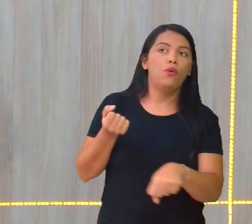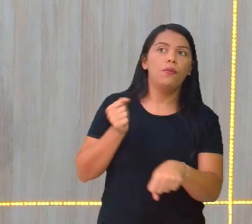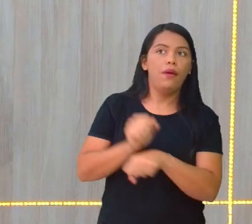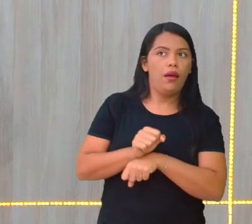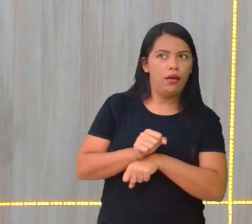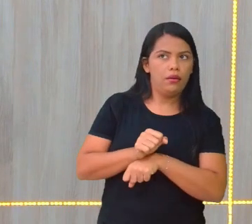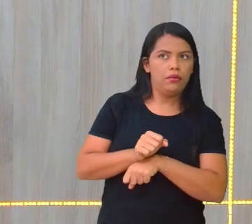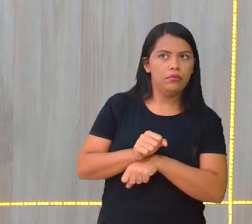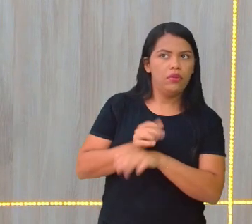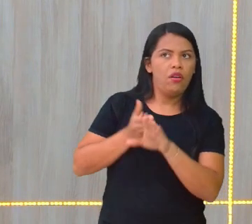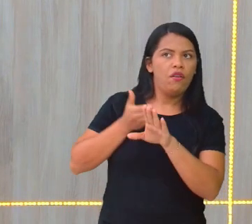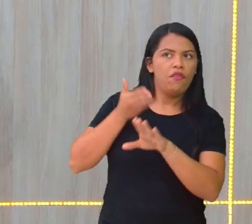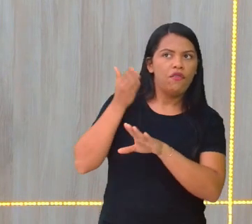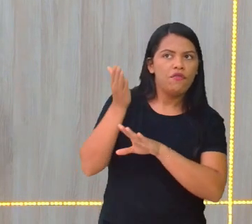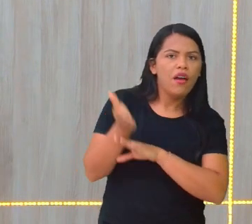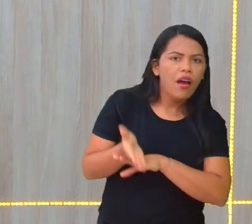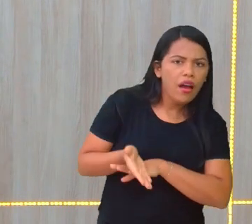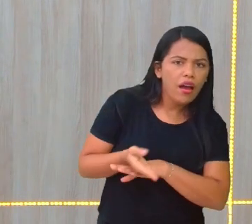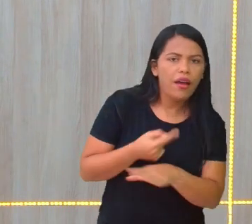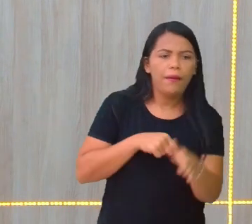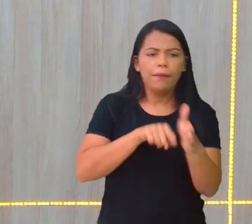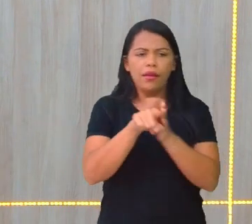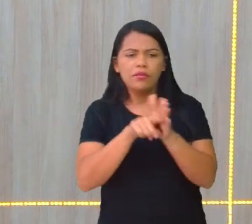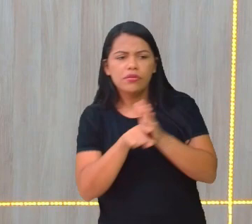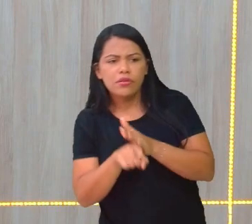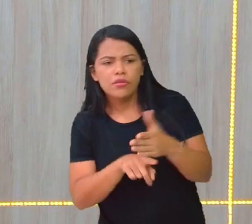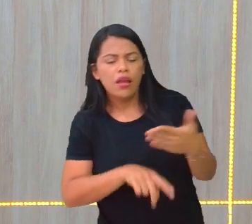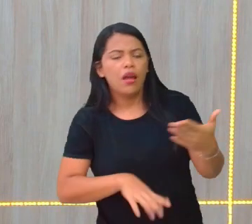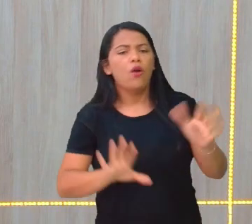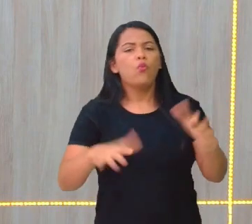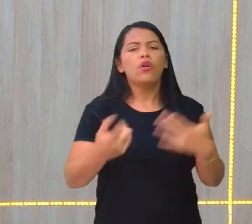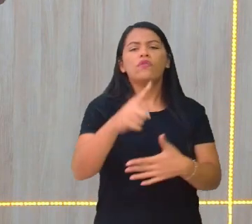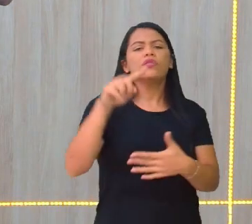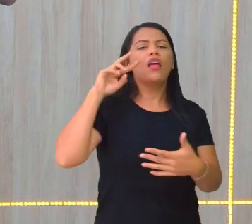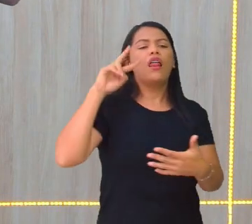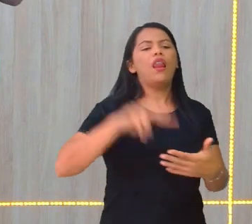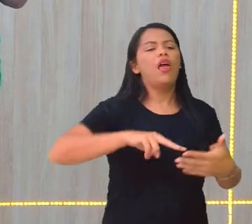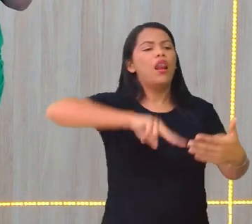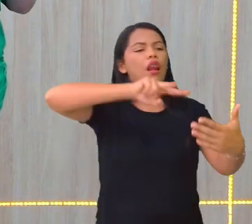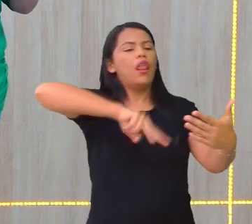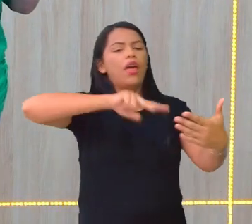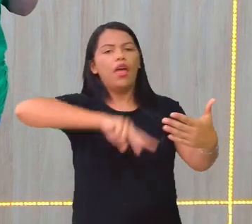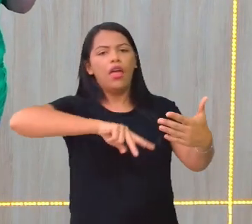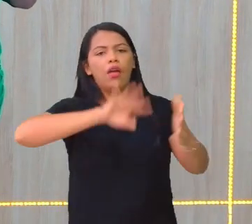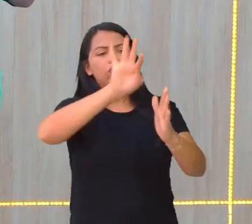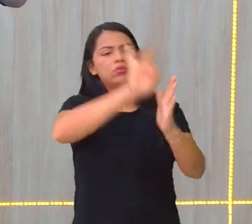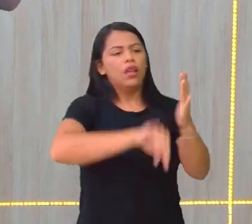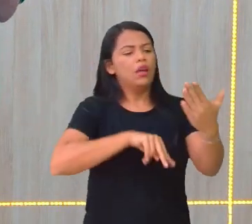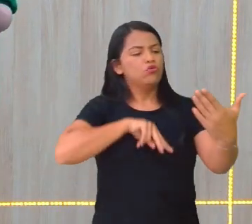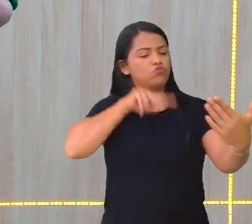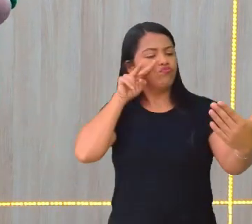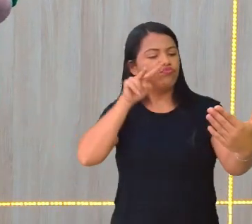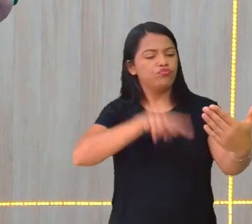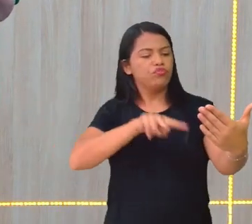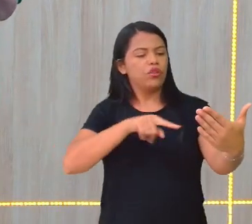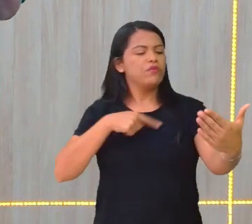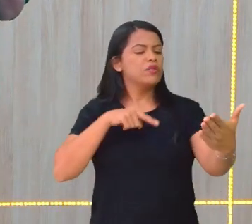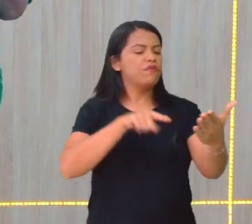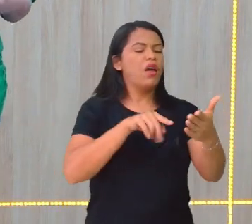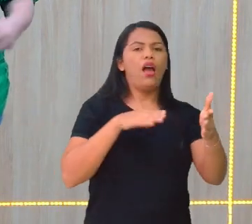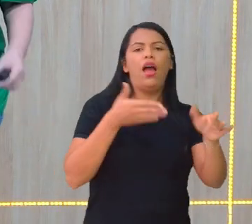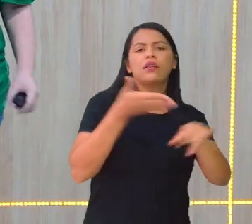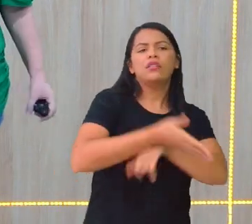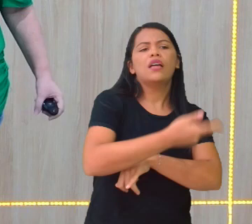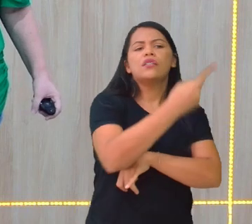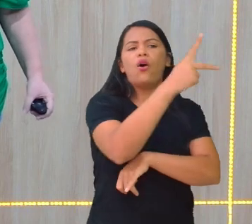pesquisa, procura saber se aquilo ali é verdade mesmo, se a fonte é crível, quer dizer, se você pode acreditar naquela